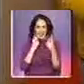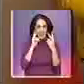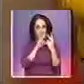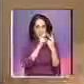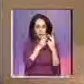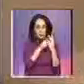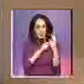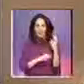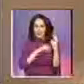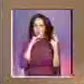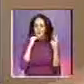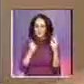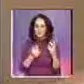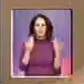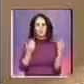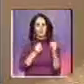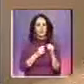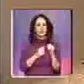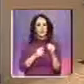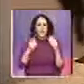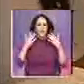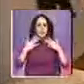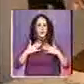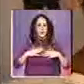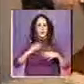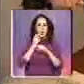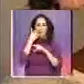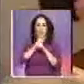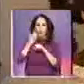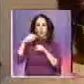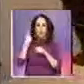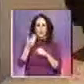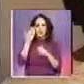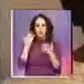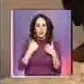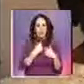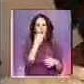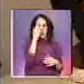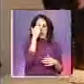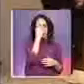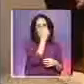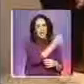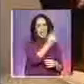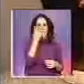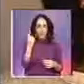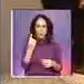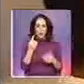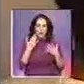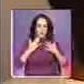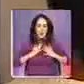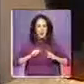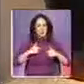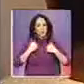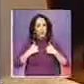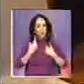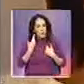mesmo tempo. Como é que este tipo, para isso são os outros? Opa, eu acho que é cada um tem o seu paraíso, cada